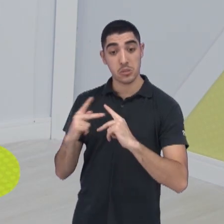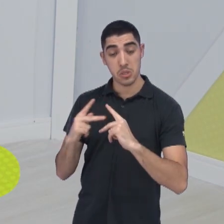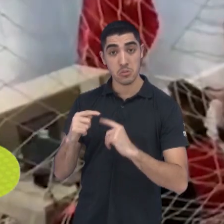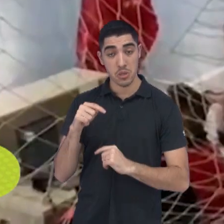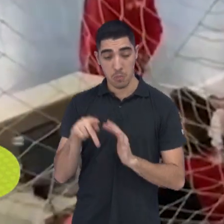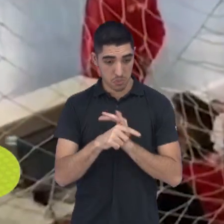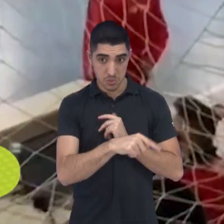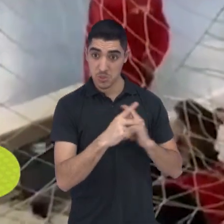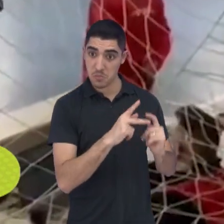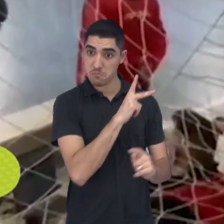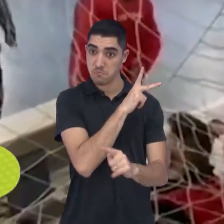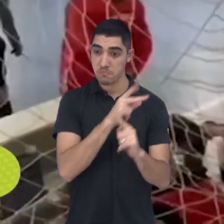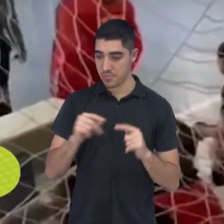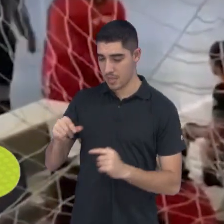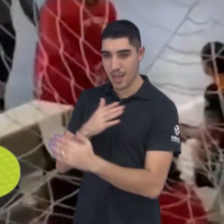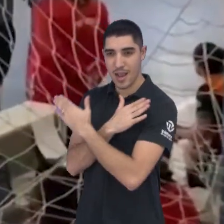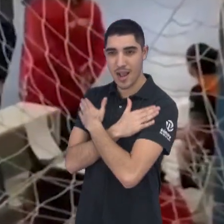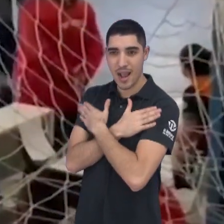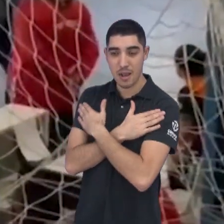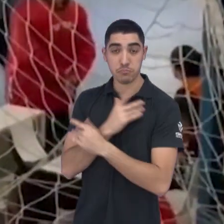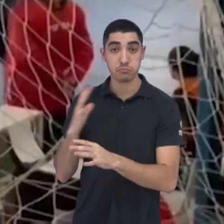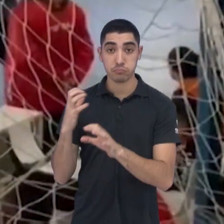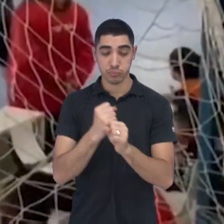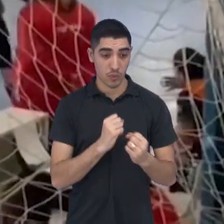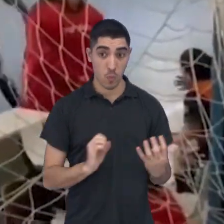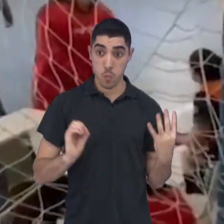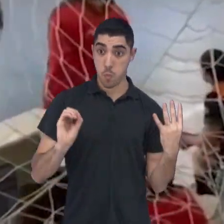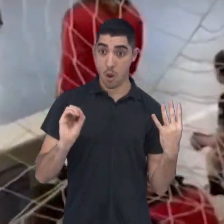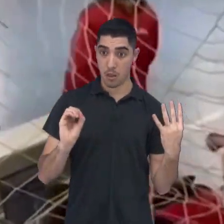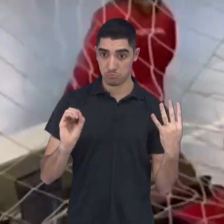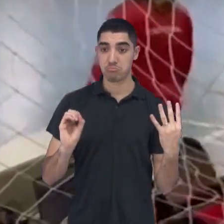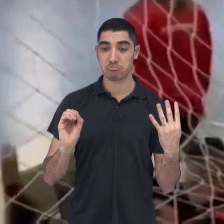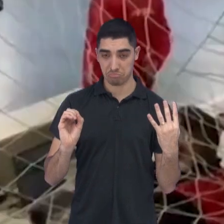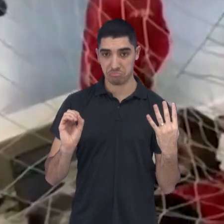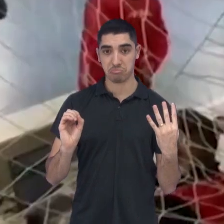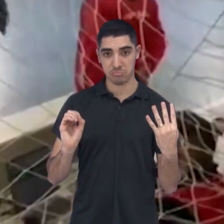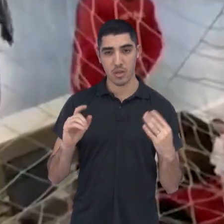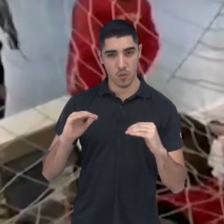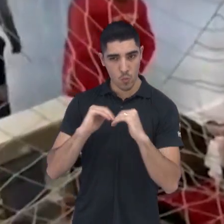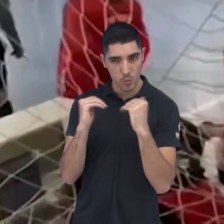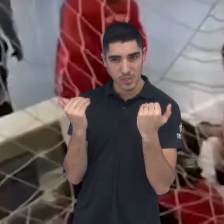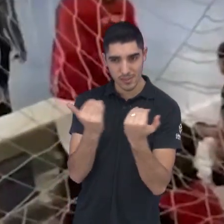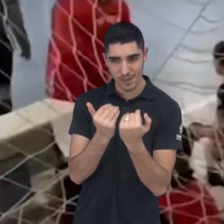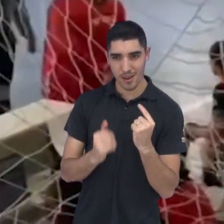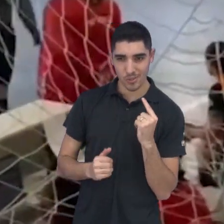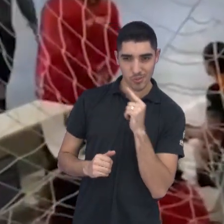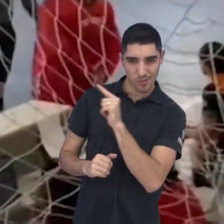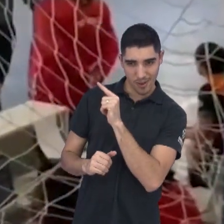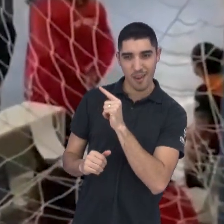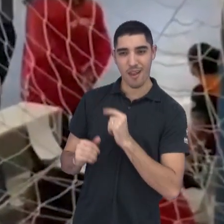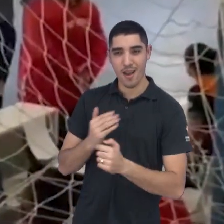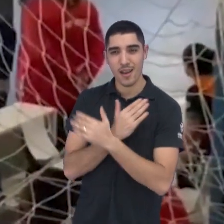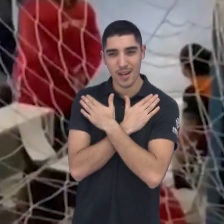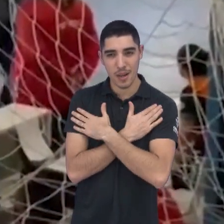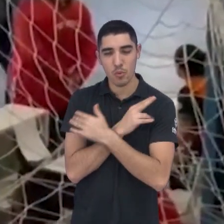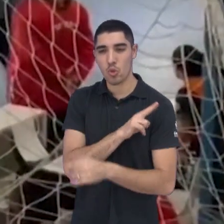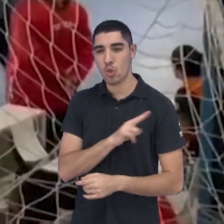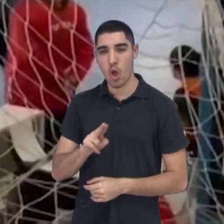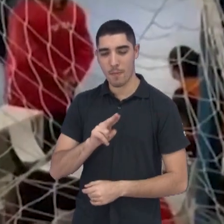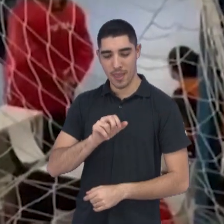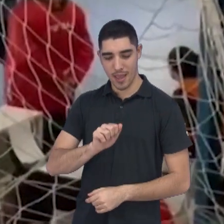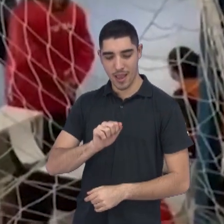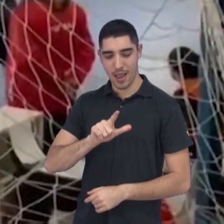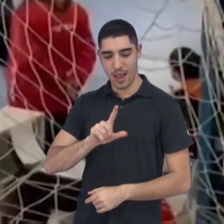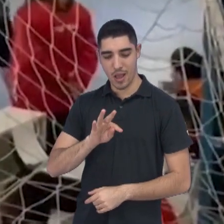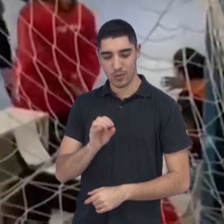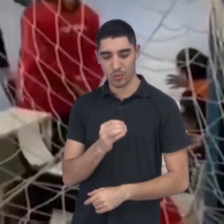Jordão por 4-0. Você tá vendo os gols aí, você vai ver os gols fora de casa, o jogo no ginásio Alto do Tabaú, e se mantém na liderança